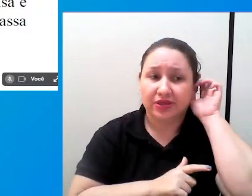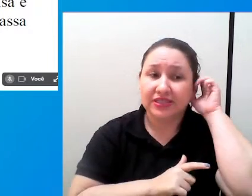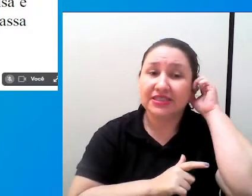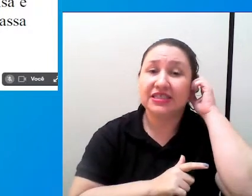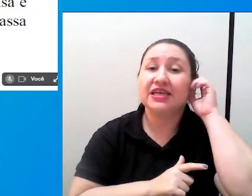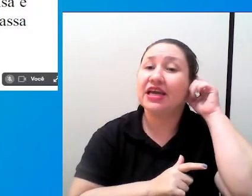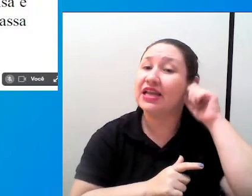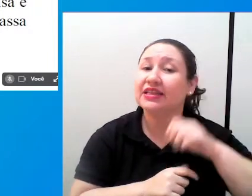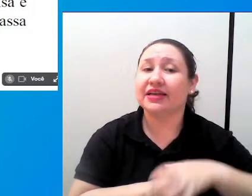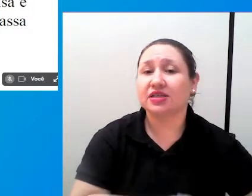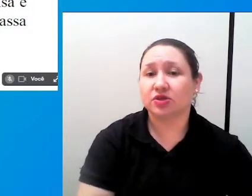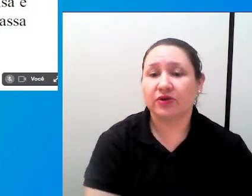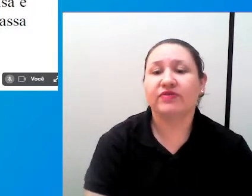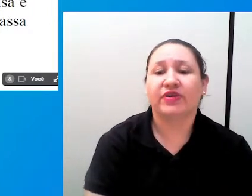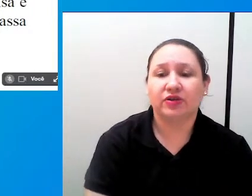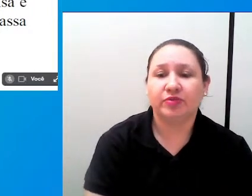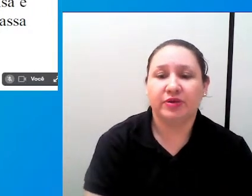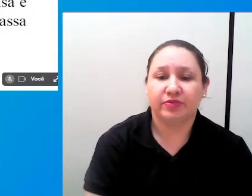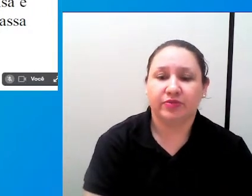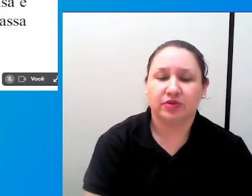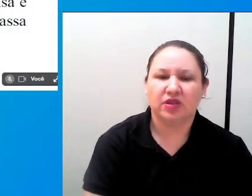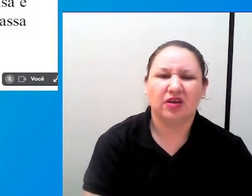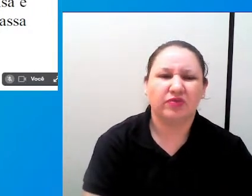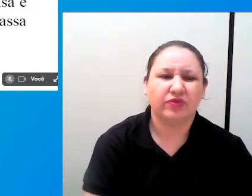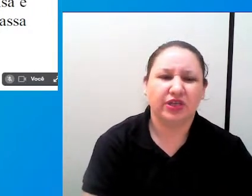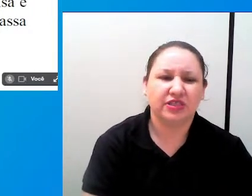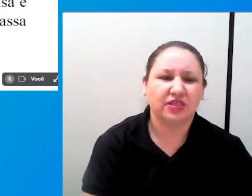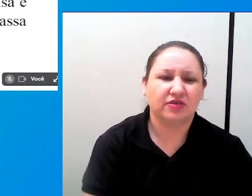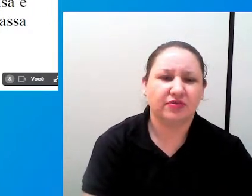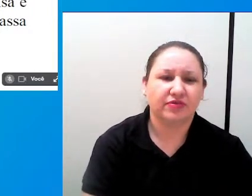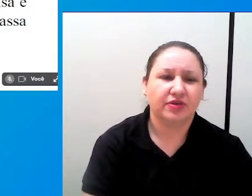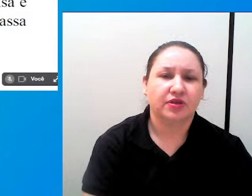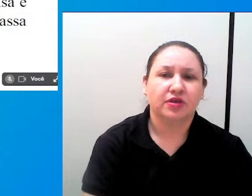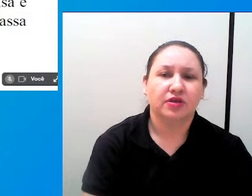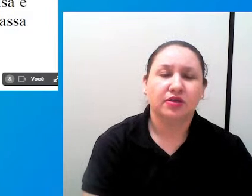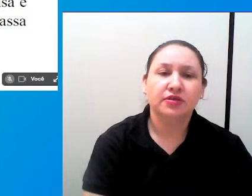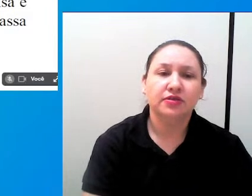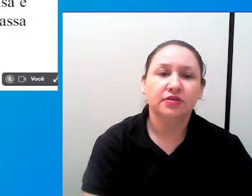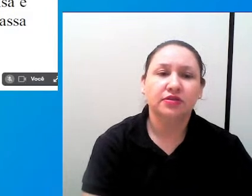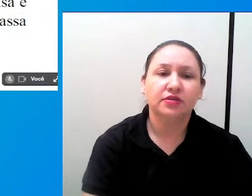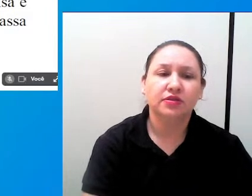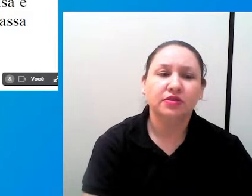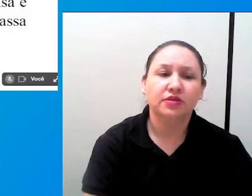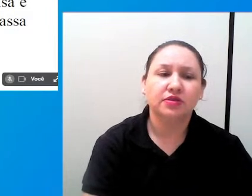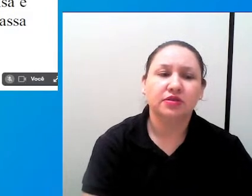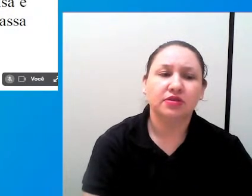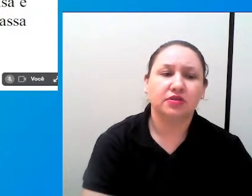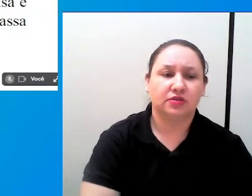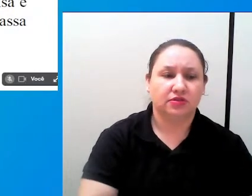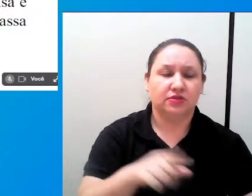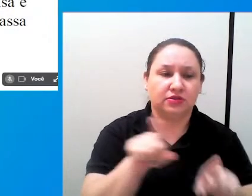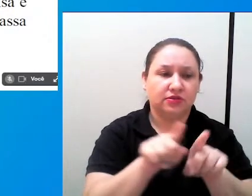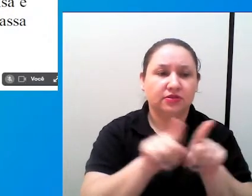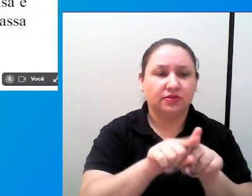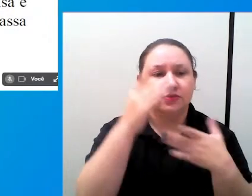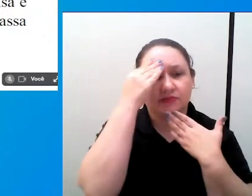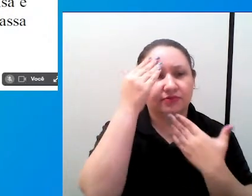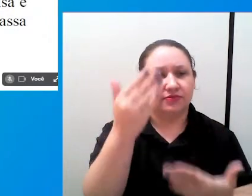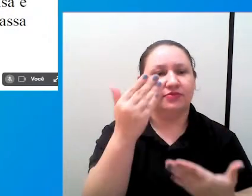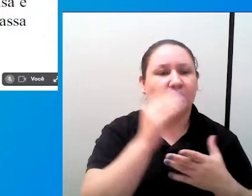vai socializar esses aprendizados que ele vem buscar, as informações de lá. E é muito gratificante para a gente essa